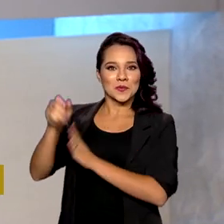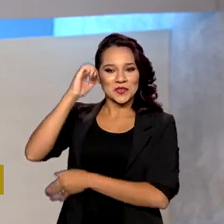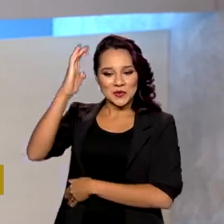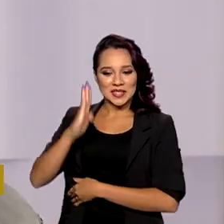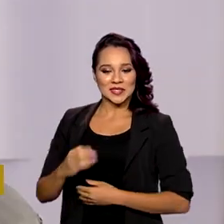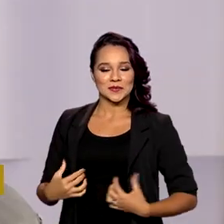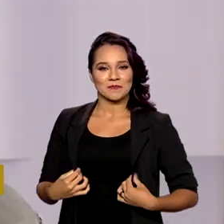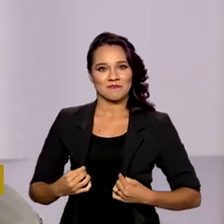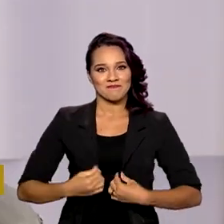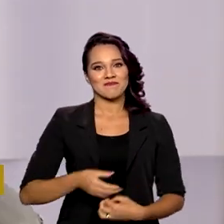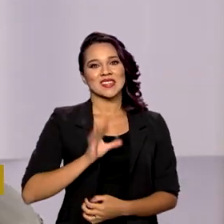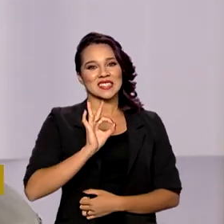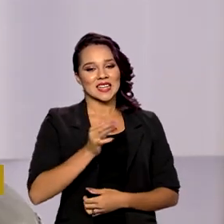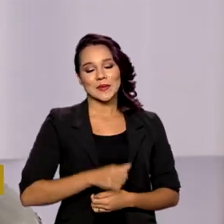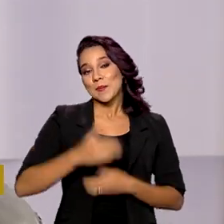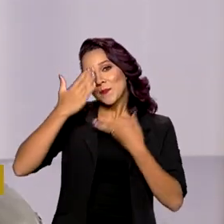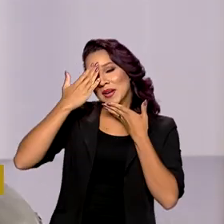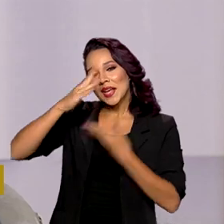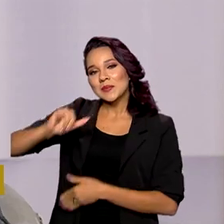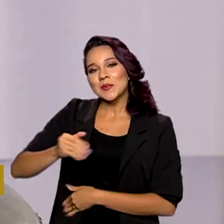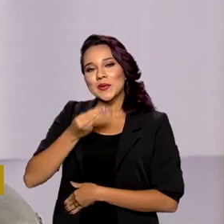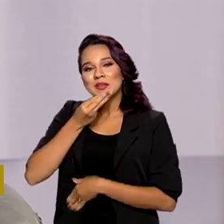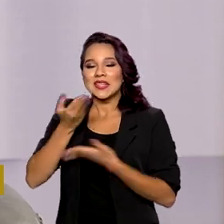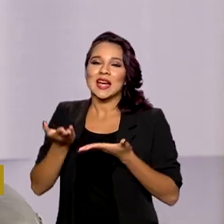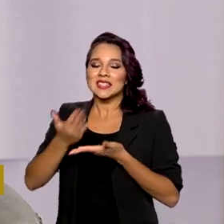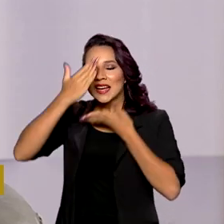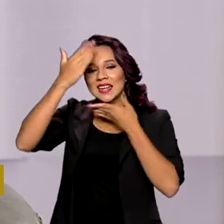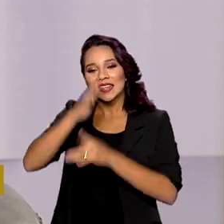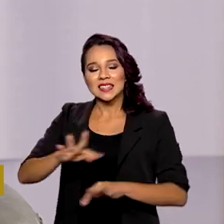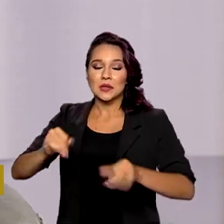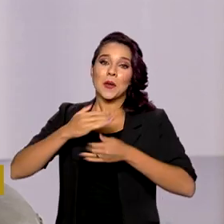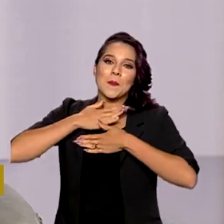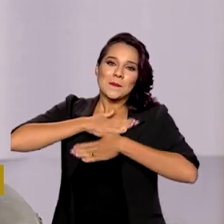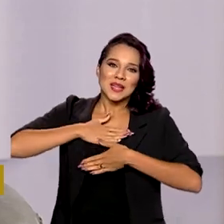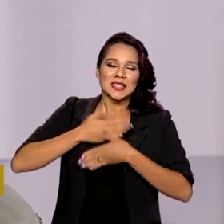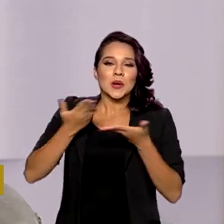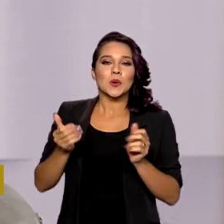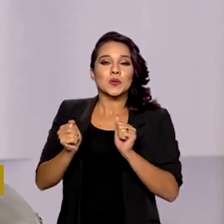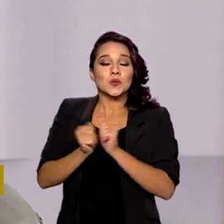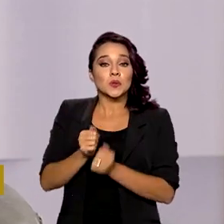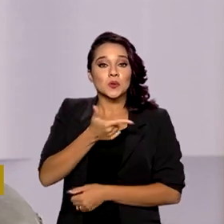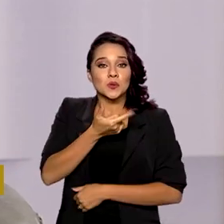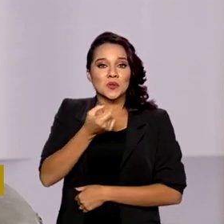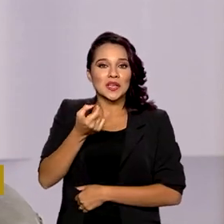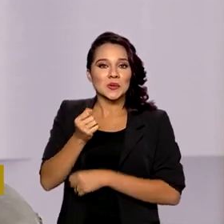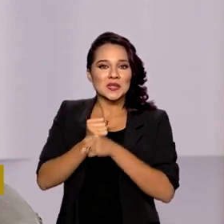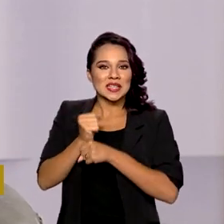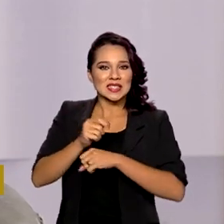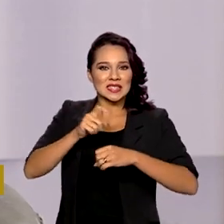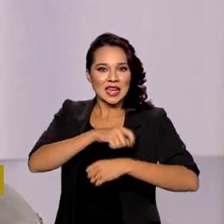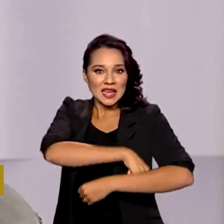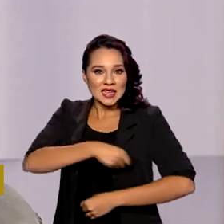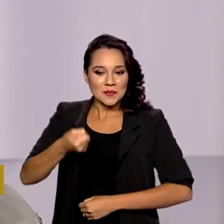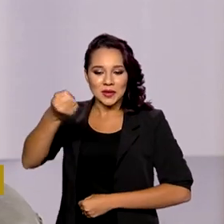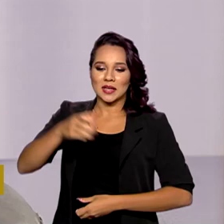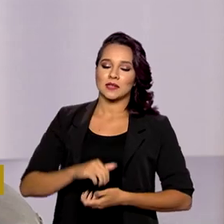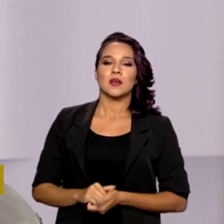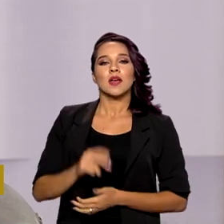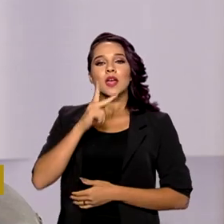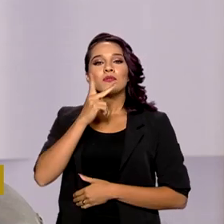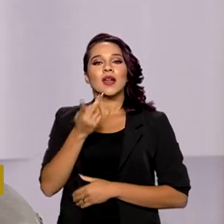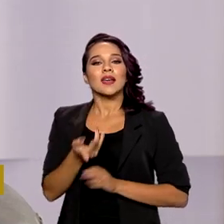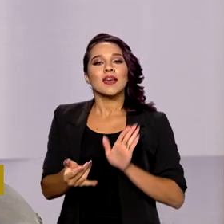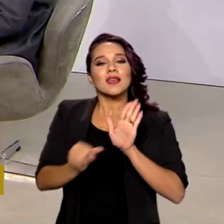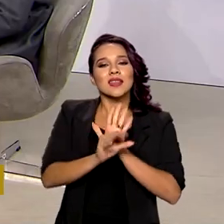brasileiro. Exatamente. Exatamente. Obrigado pela oportunidade, agradeço a todos. Foi um prazer estar aqui no Bicentenário da Independência. E eu dizia que identidade é